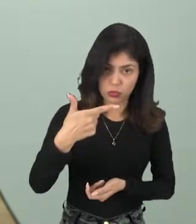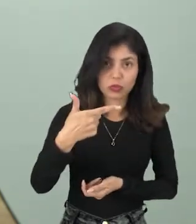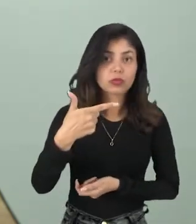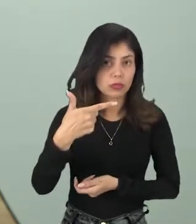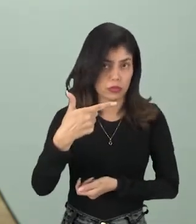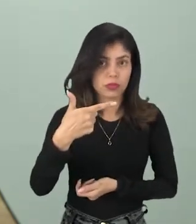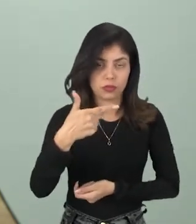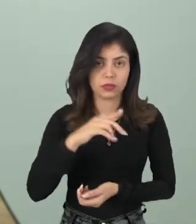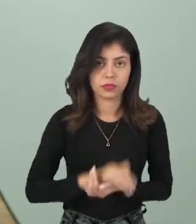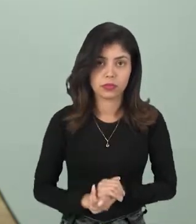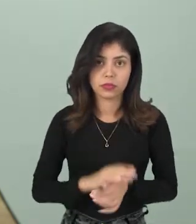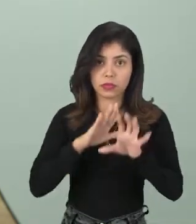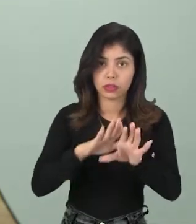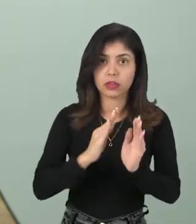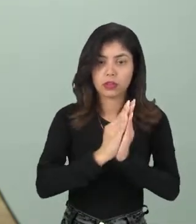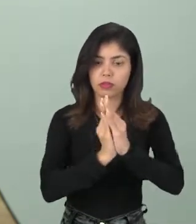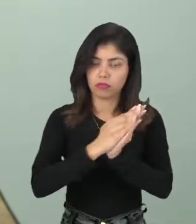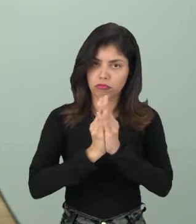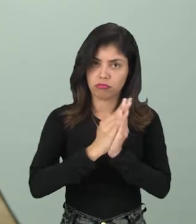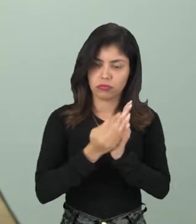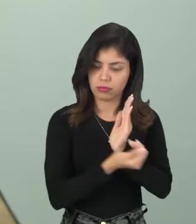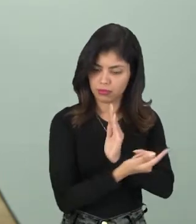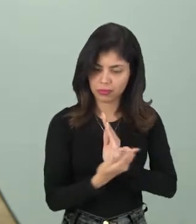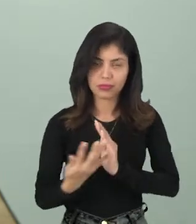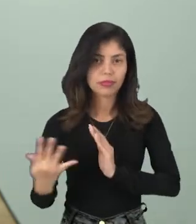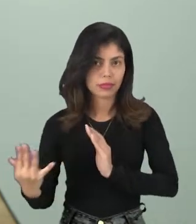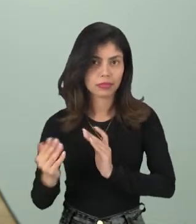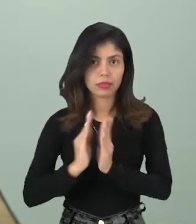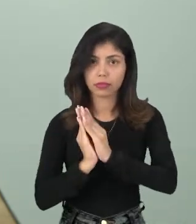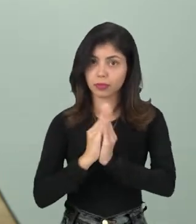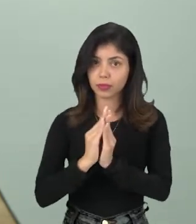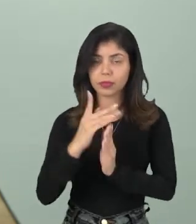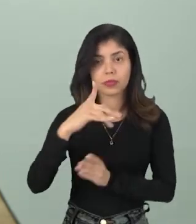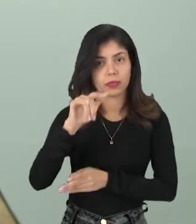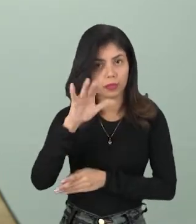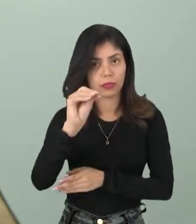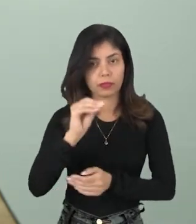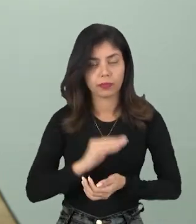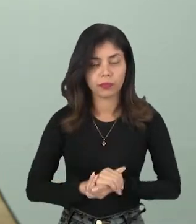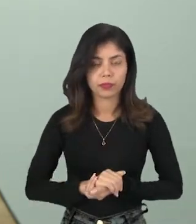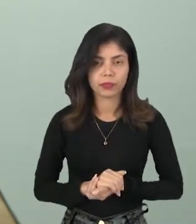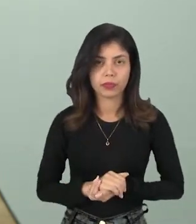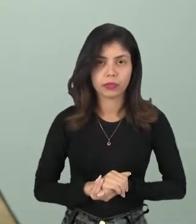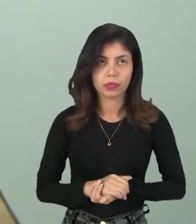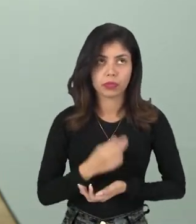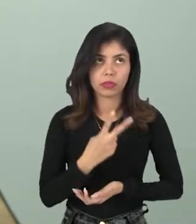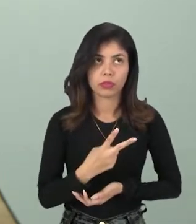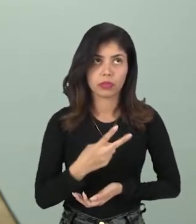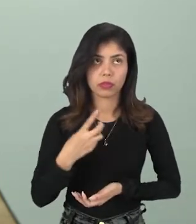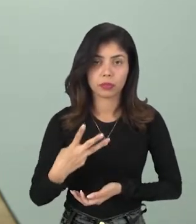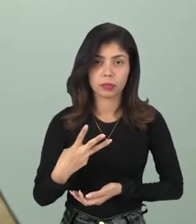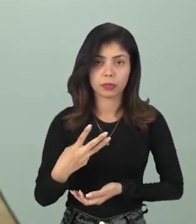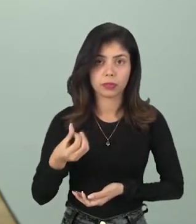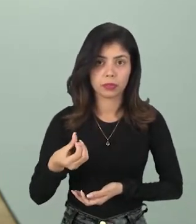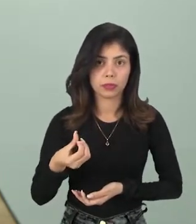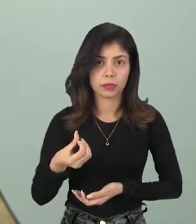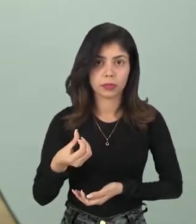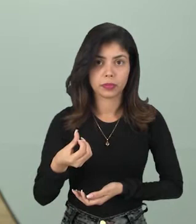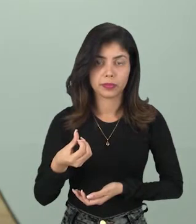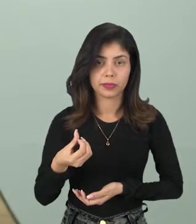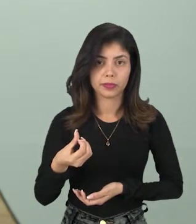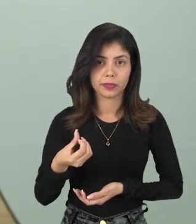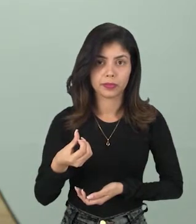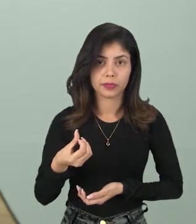12 bonecos aqui estão os bonecos de Paula 2 4 6